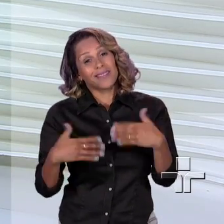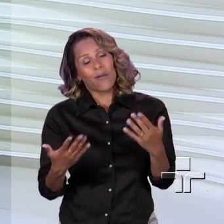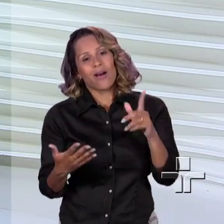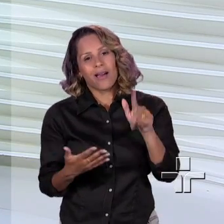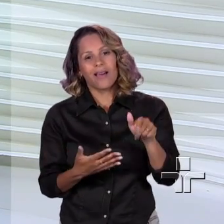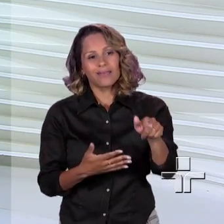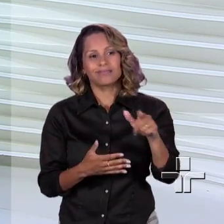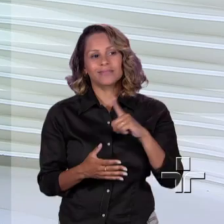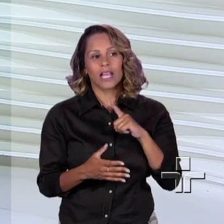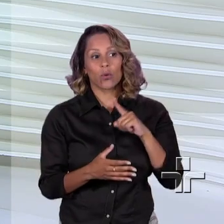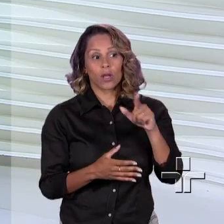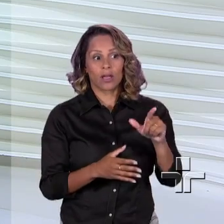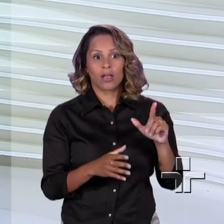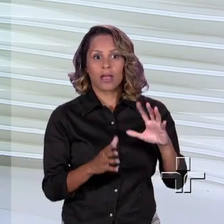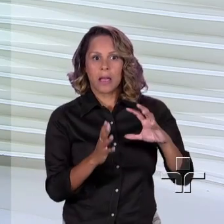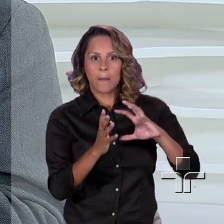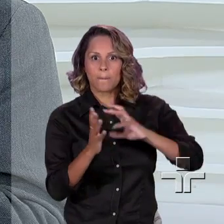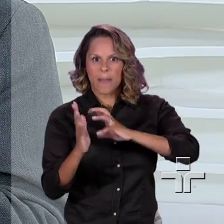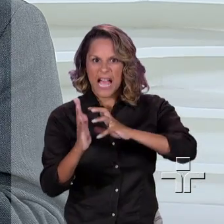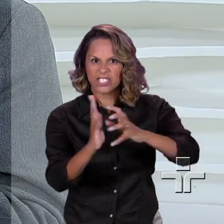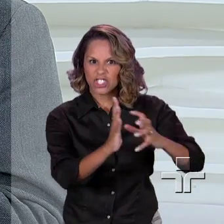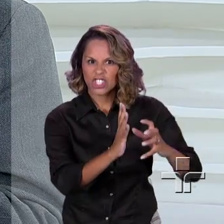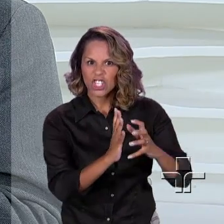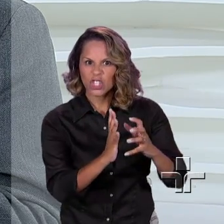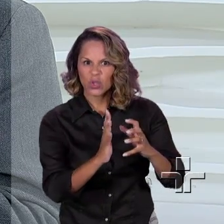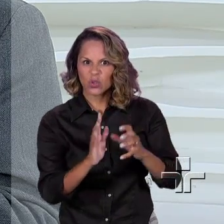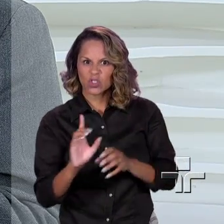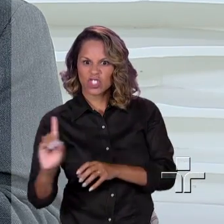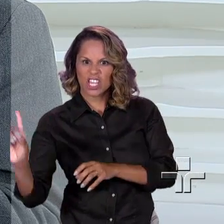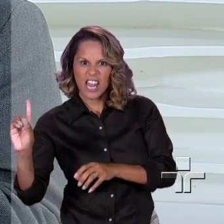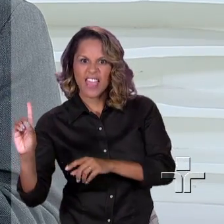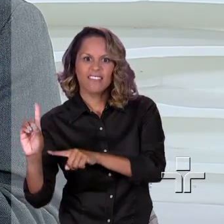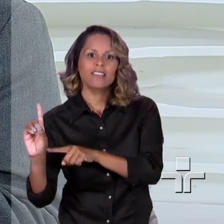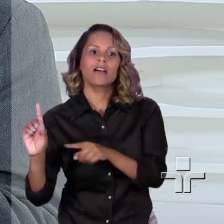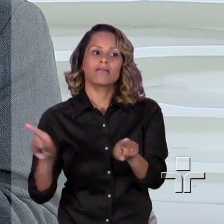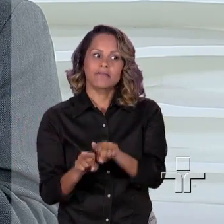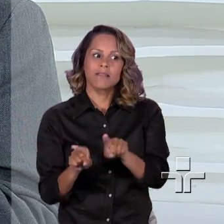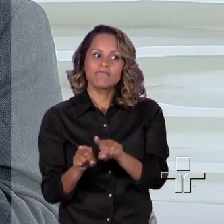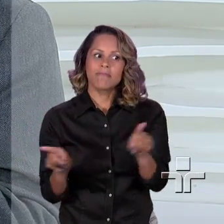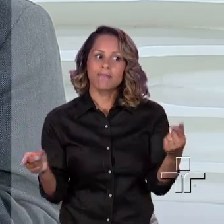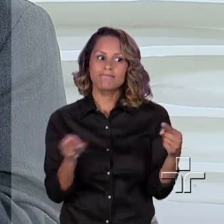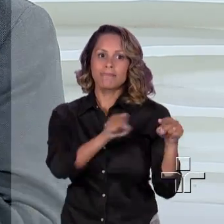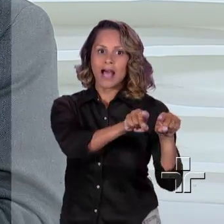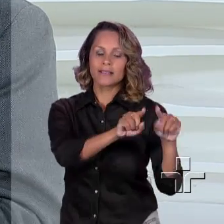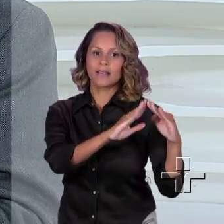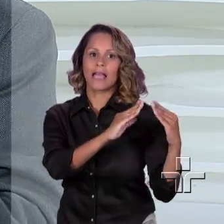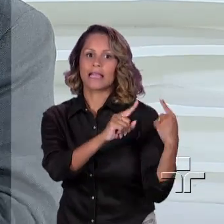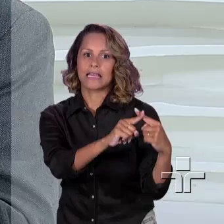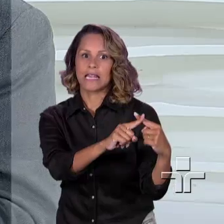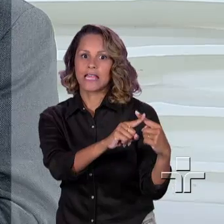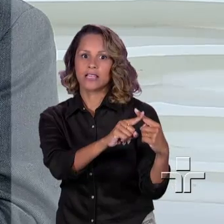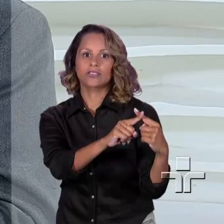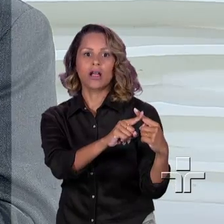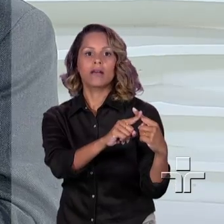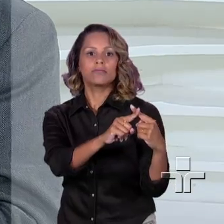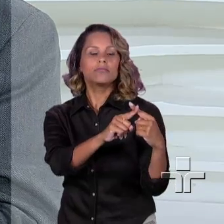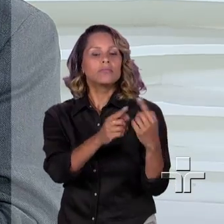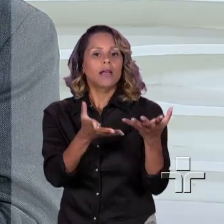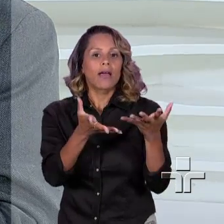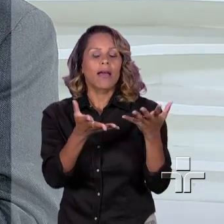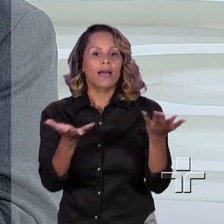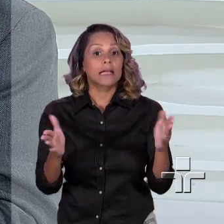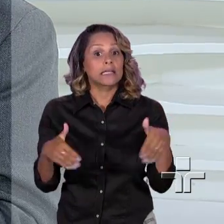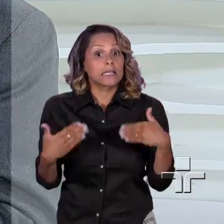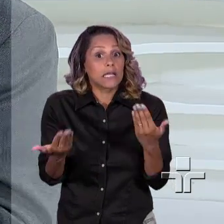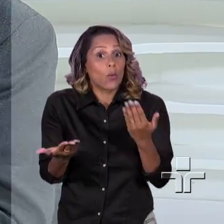os partidos da direita para implementar essa visão do mundo. eu acho que esse setor da sociedade está